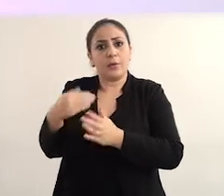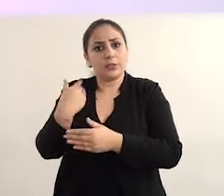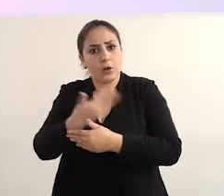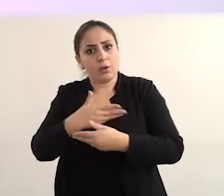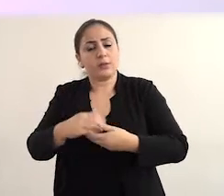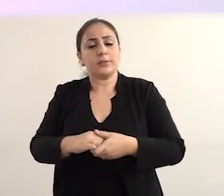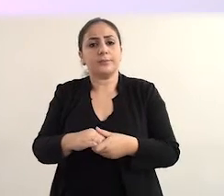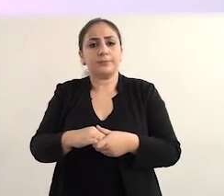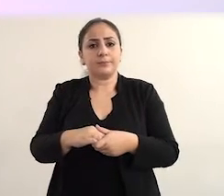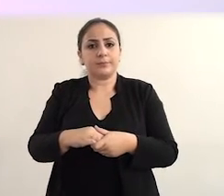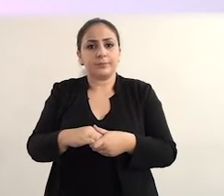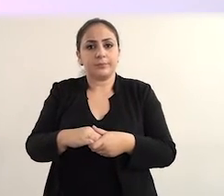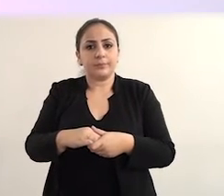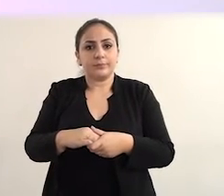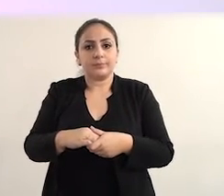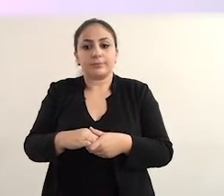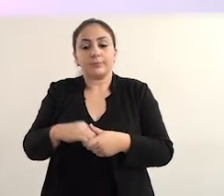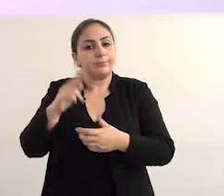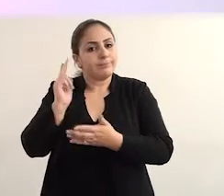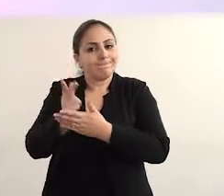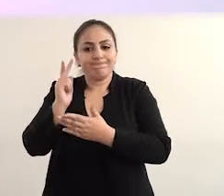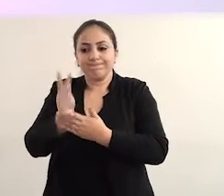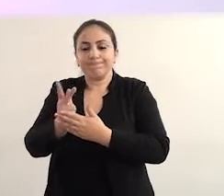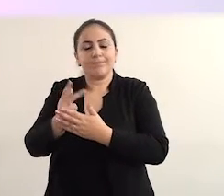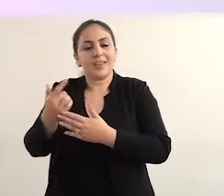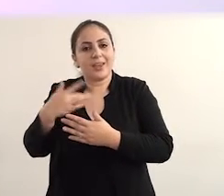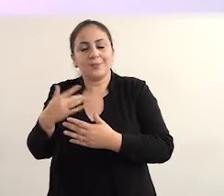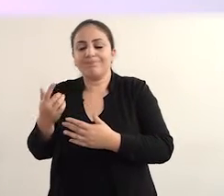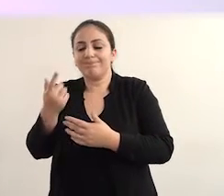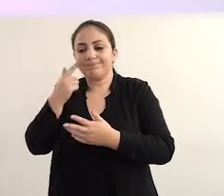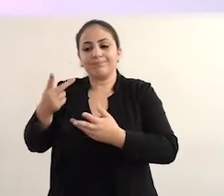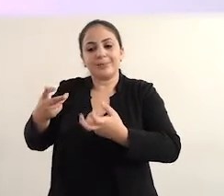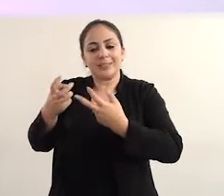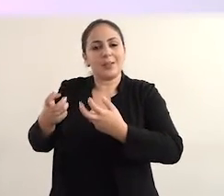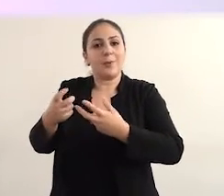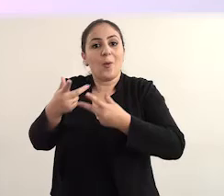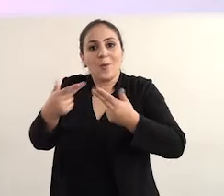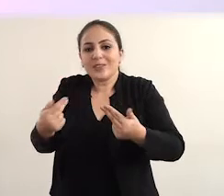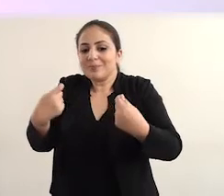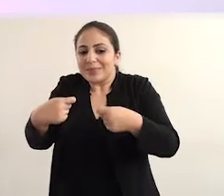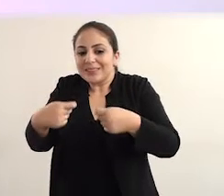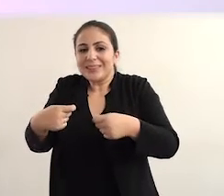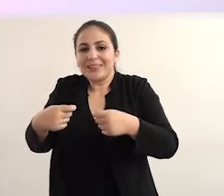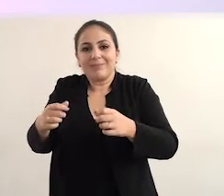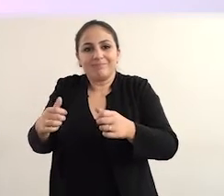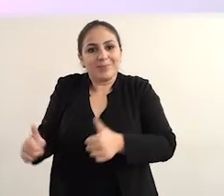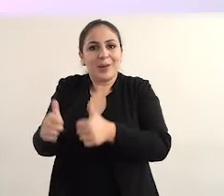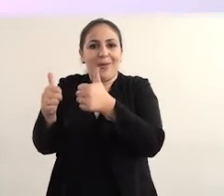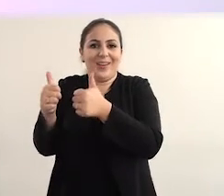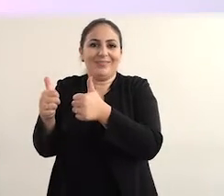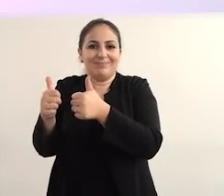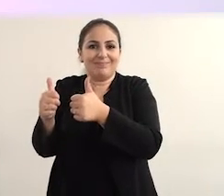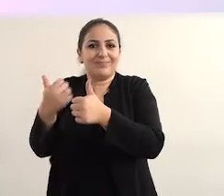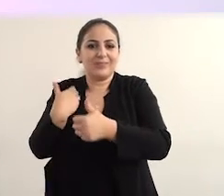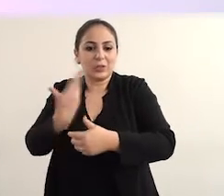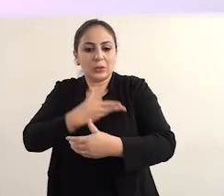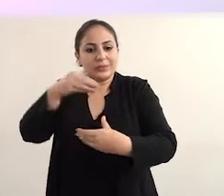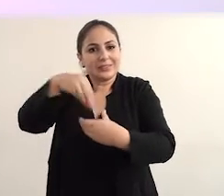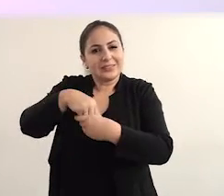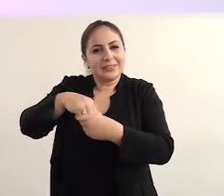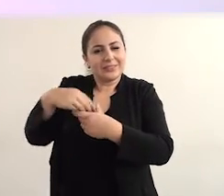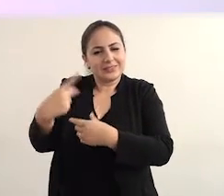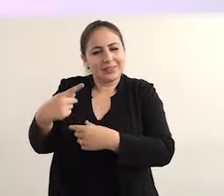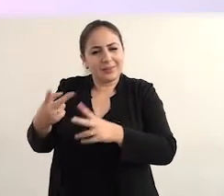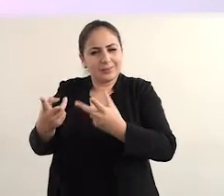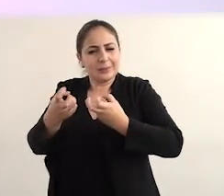né? E cada vez mais eu me convenço de que algo tem que ser feito. Então, a gente, dentro dessa